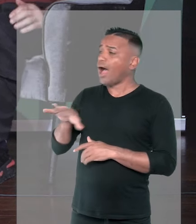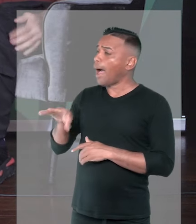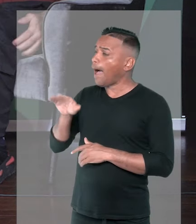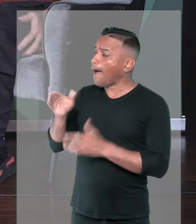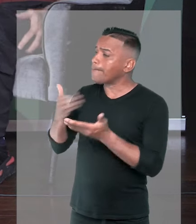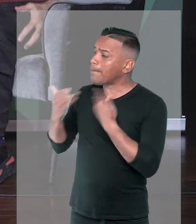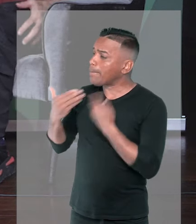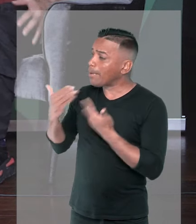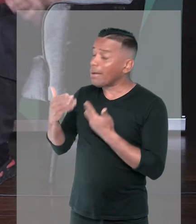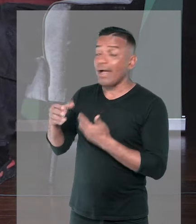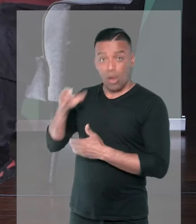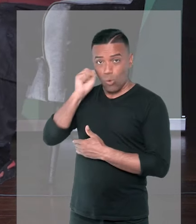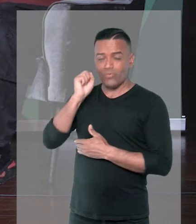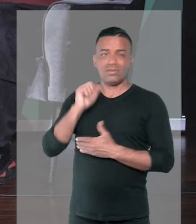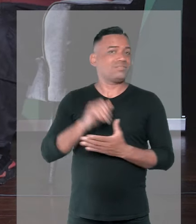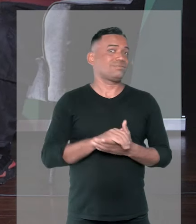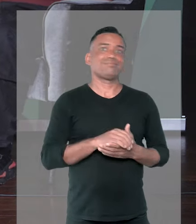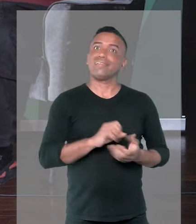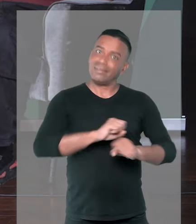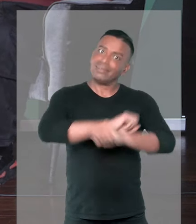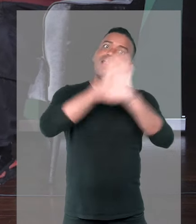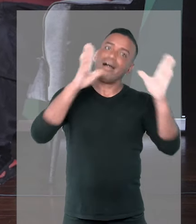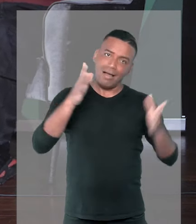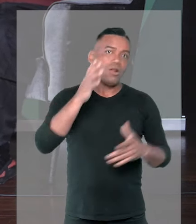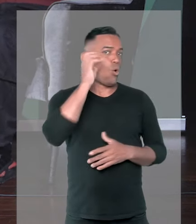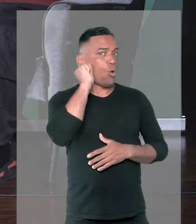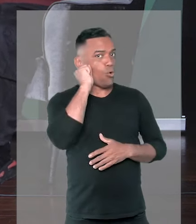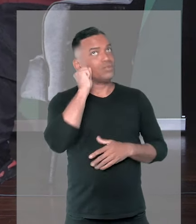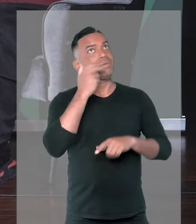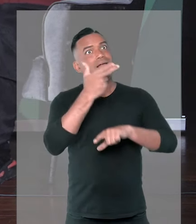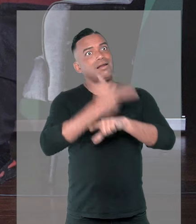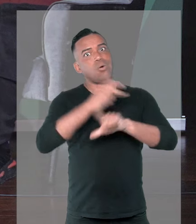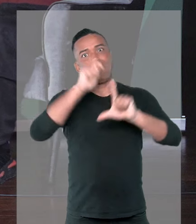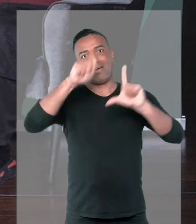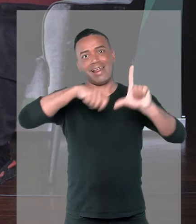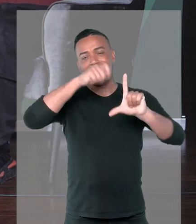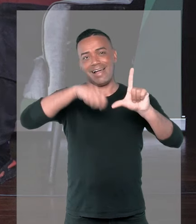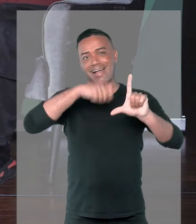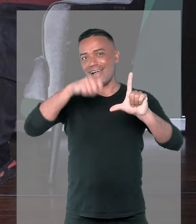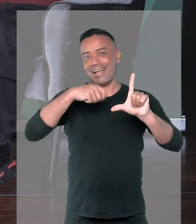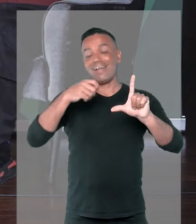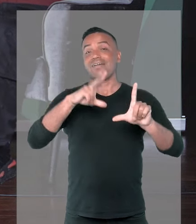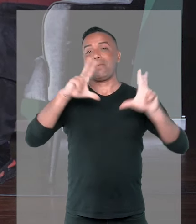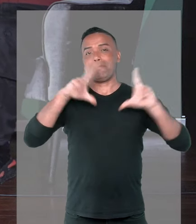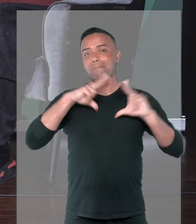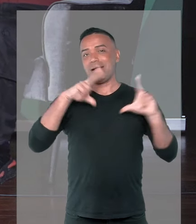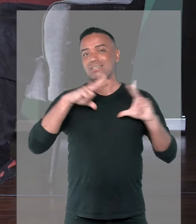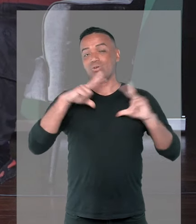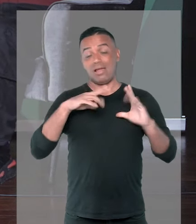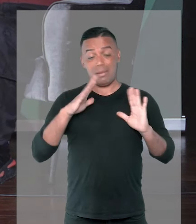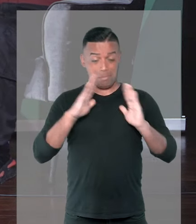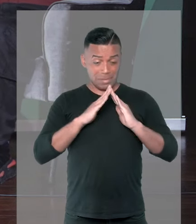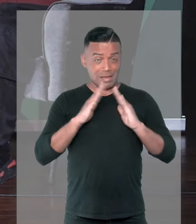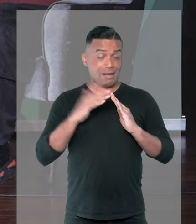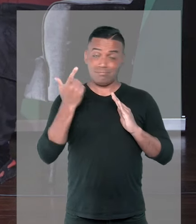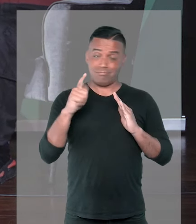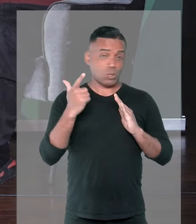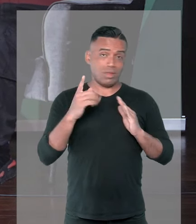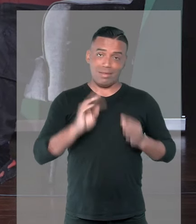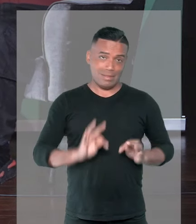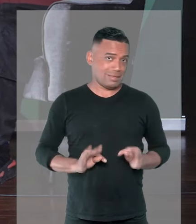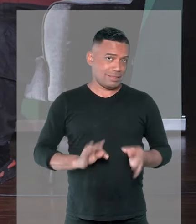que a Alexa me ouve é claro que ela me ouve eu espero que ela não me grave eu em particular não tenho na minha casa nenhum desses